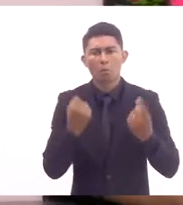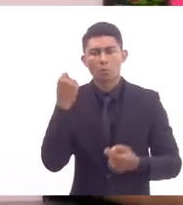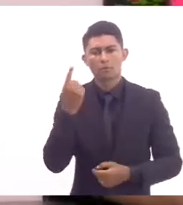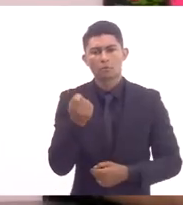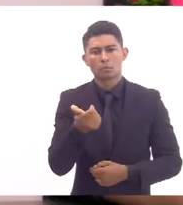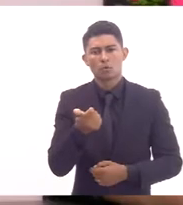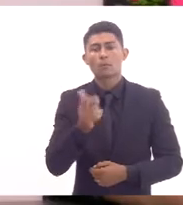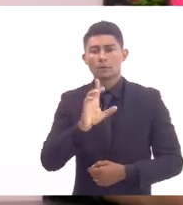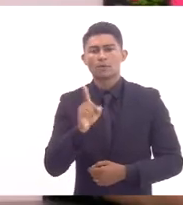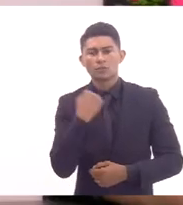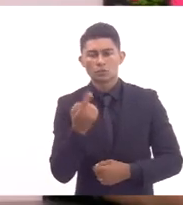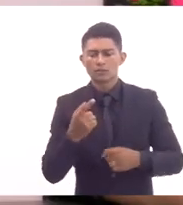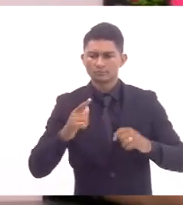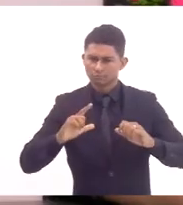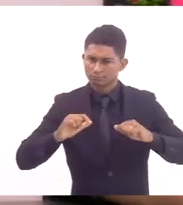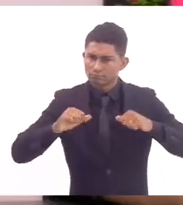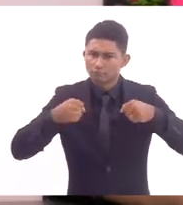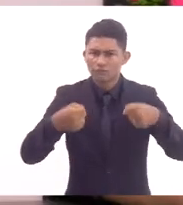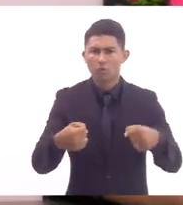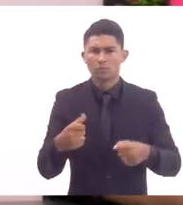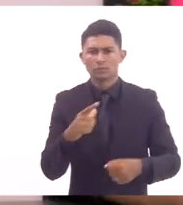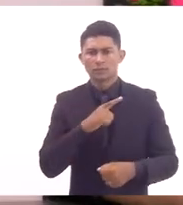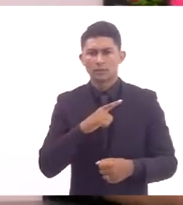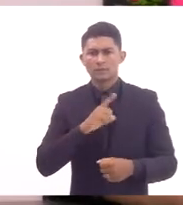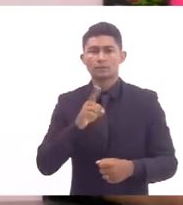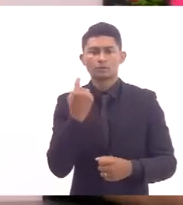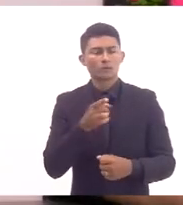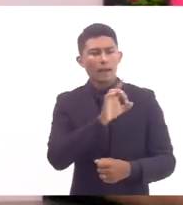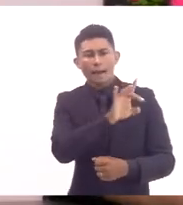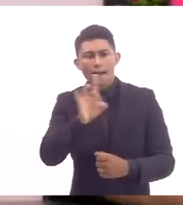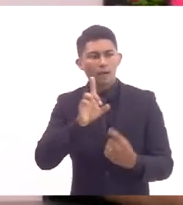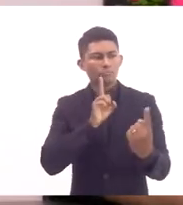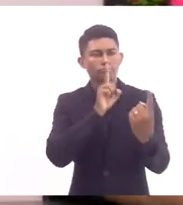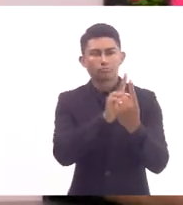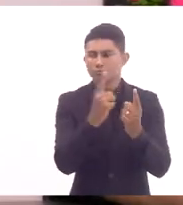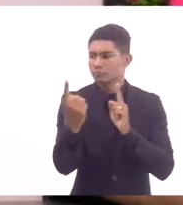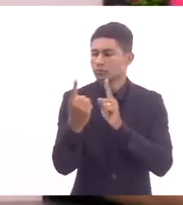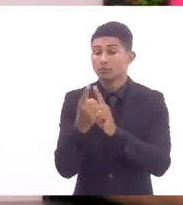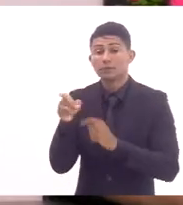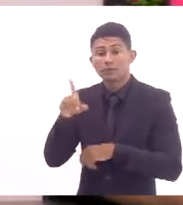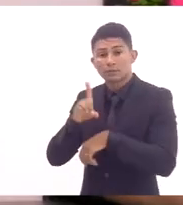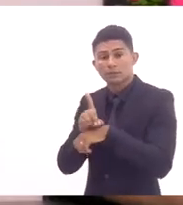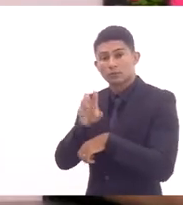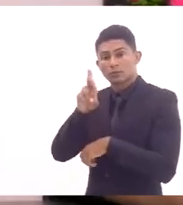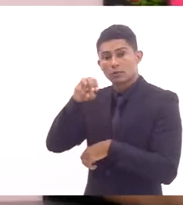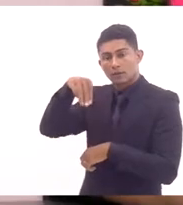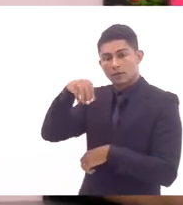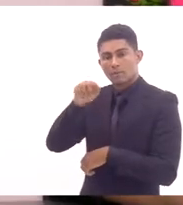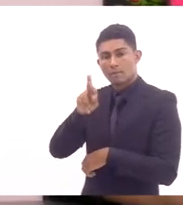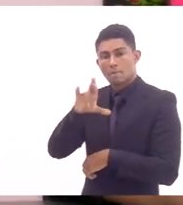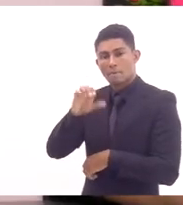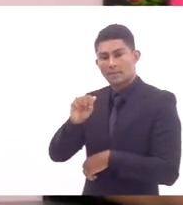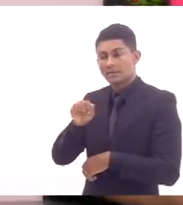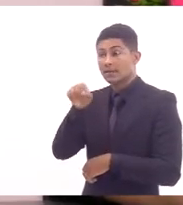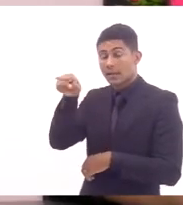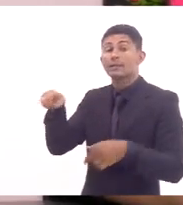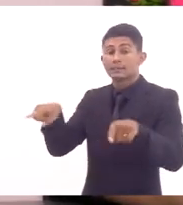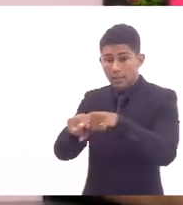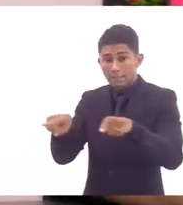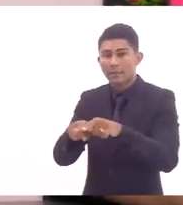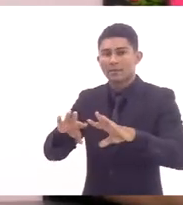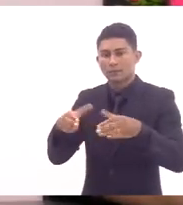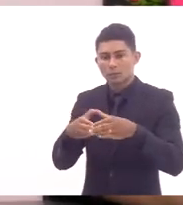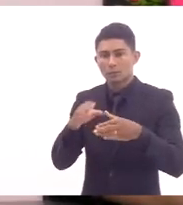trabalho individual de atendimento individual e tá que a Doutora Marta Fernandes que a defensora pública situado no